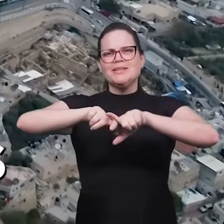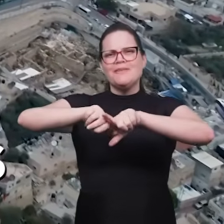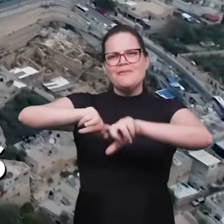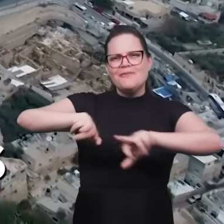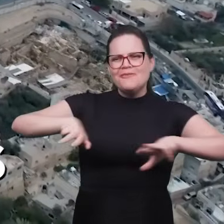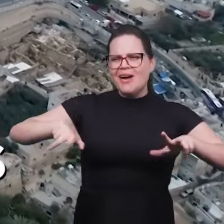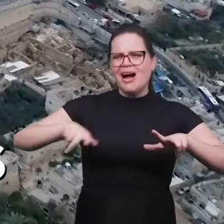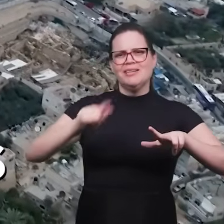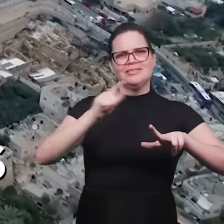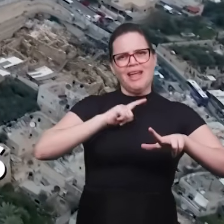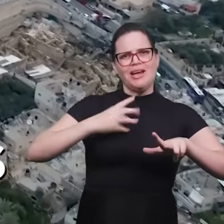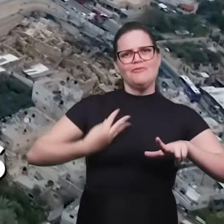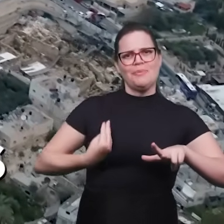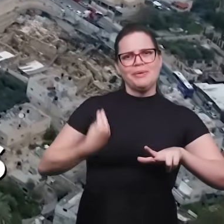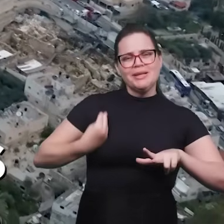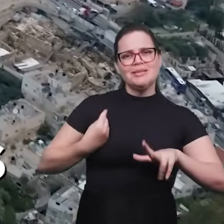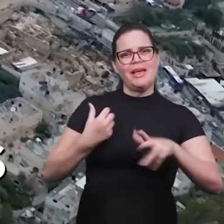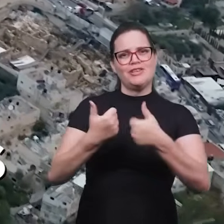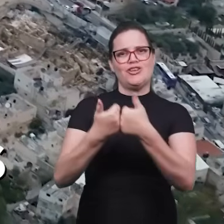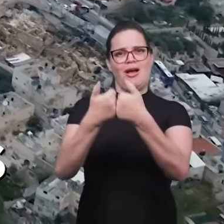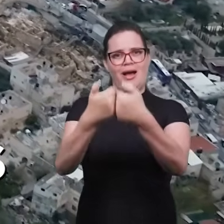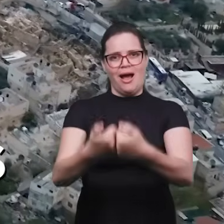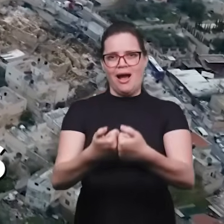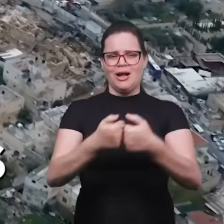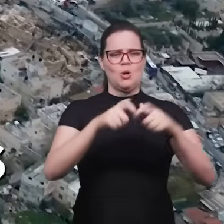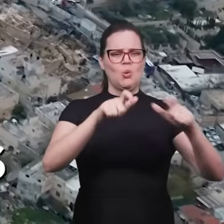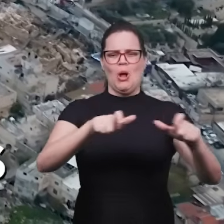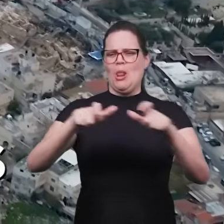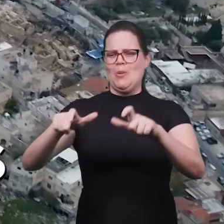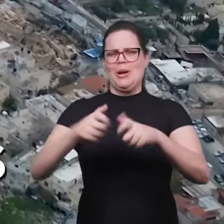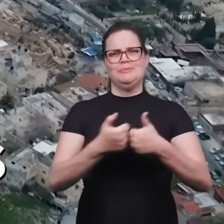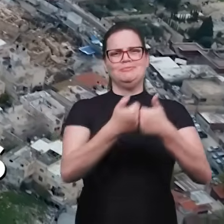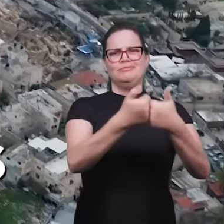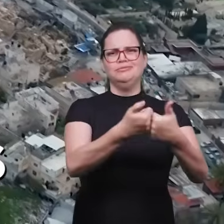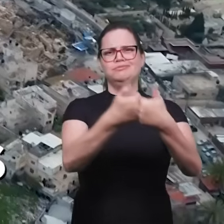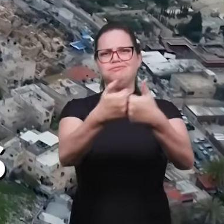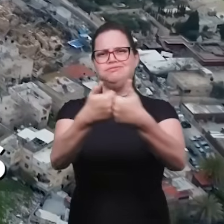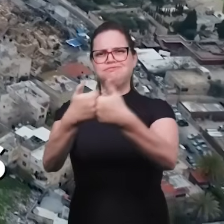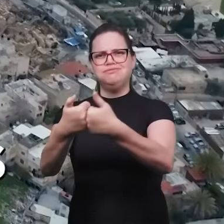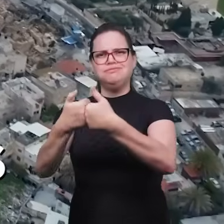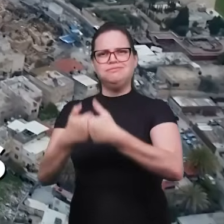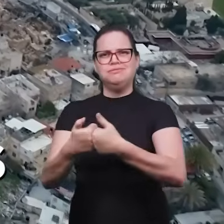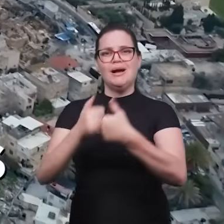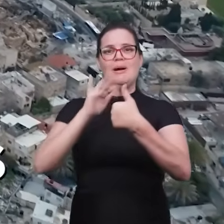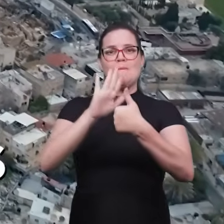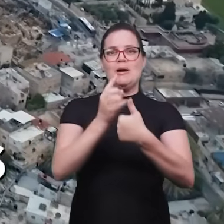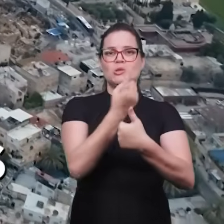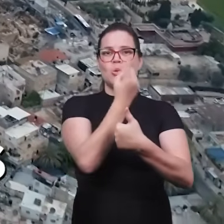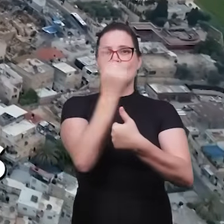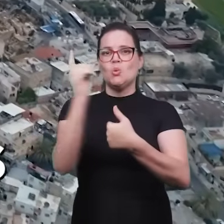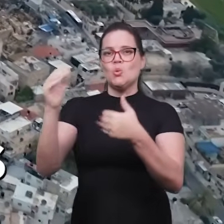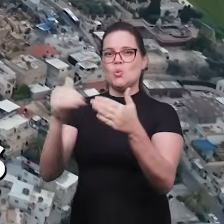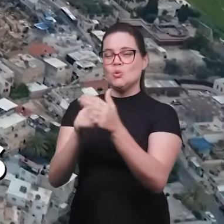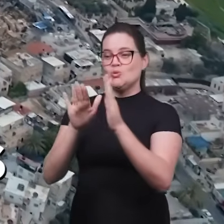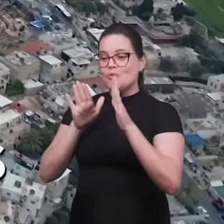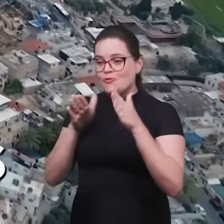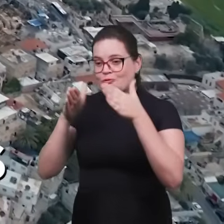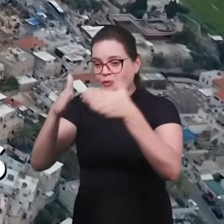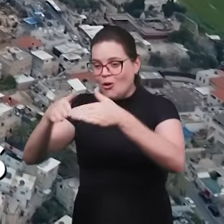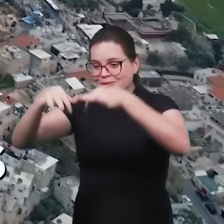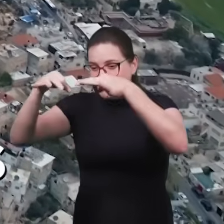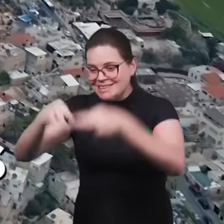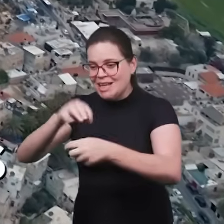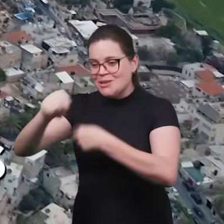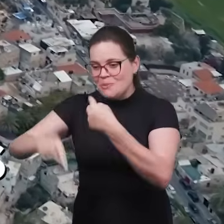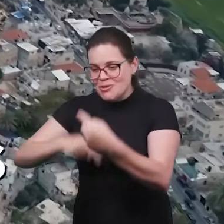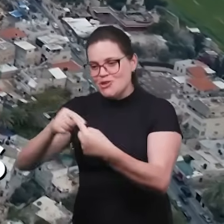Siloé, mas o destino final dela era Jerusalém. Ali era o